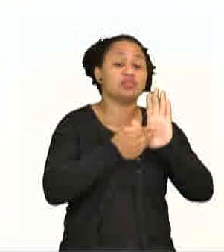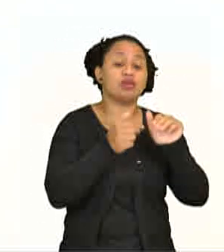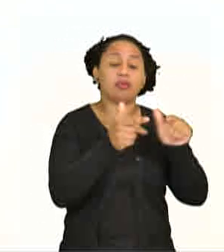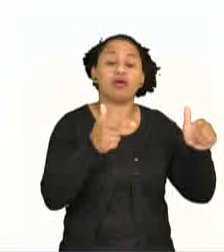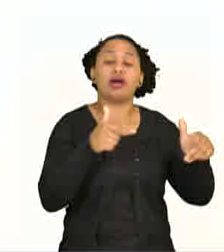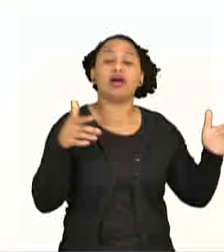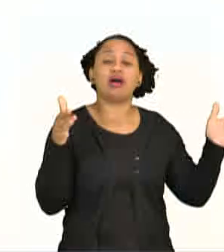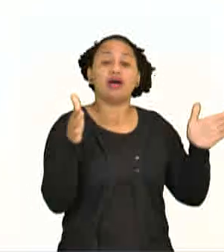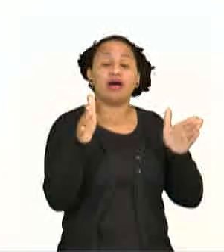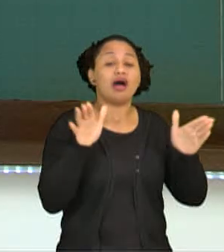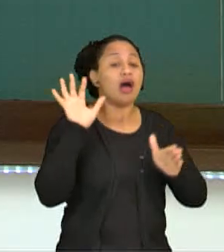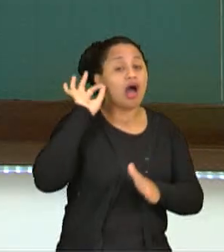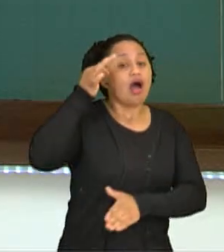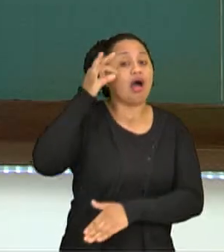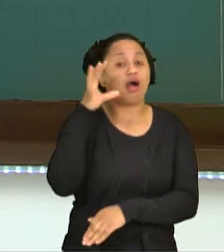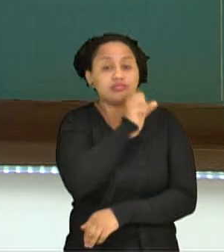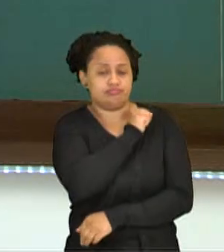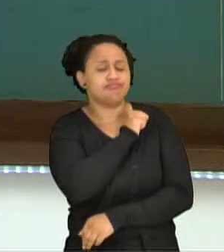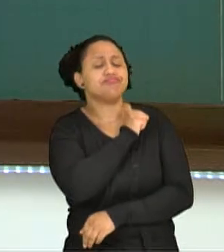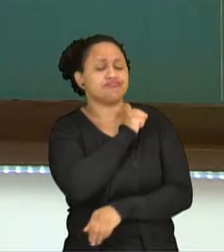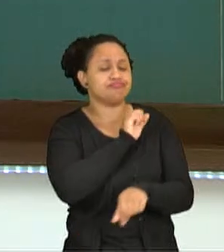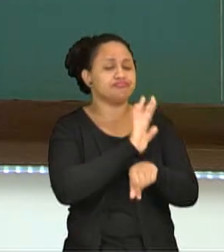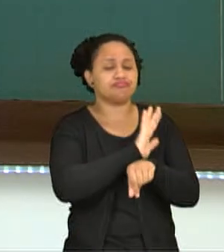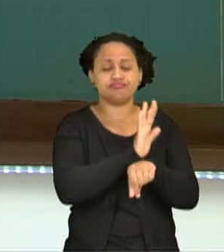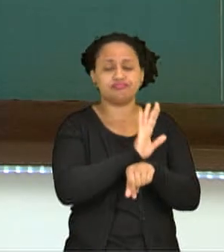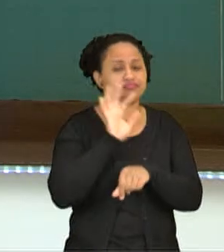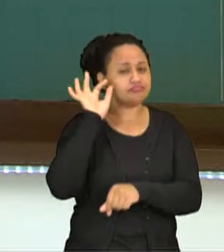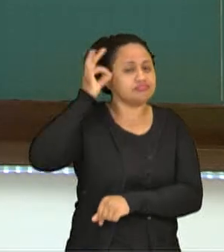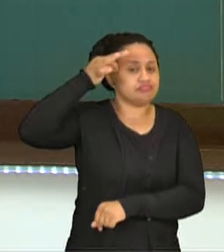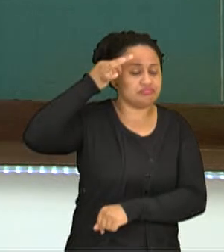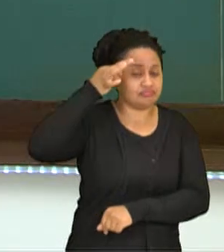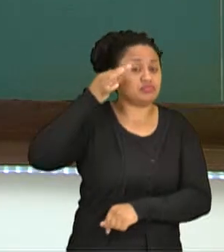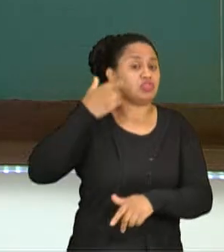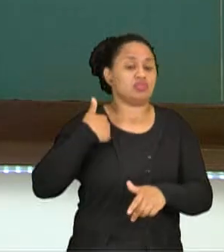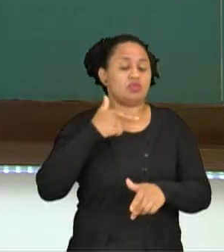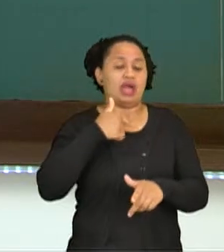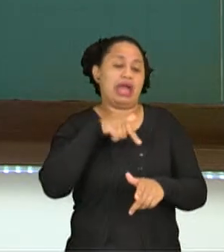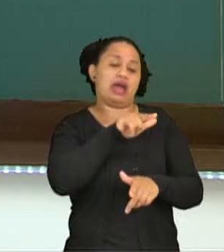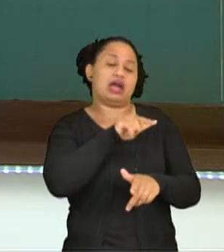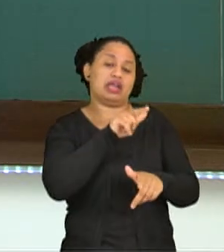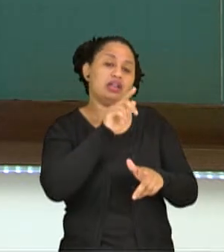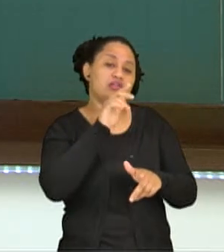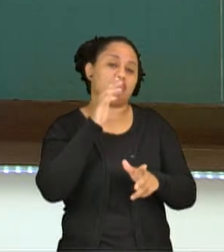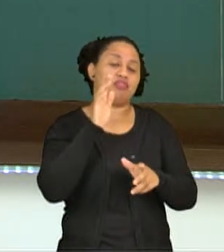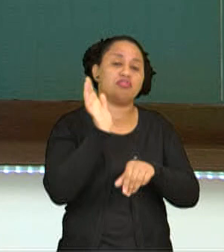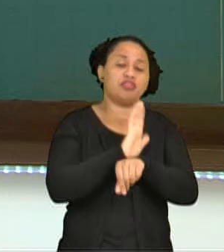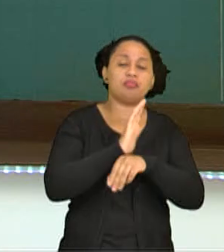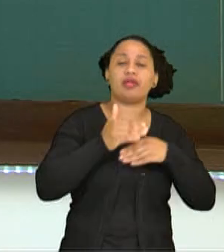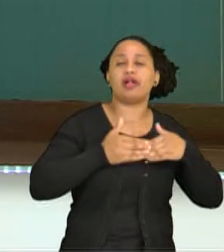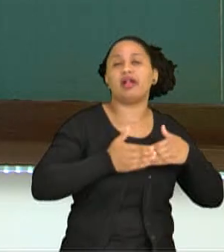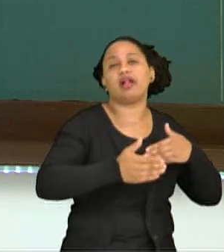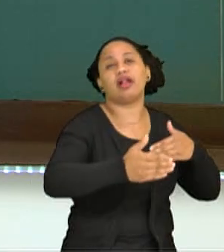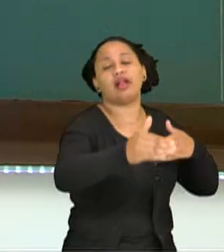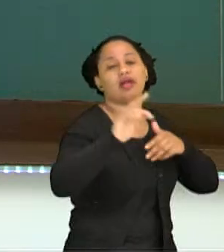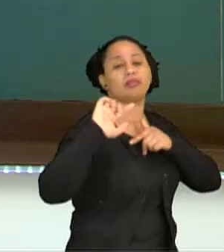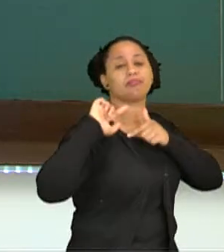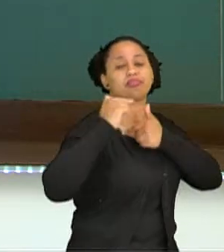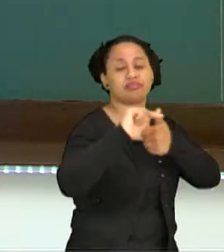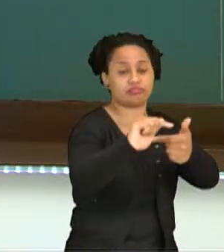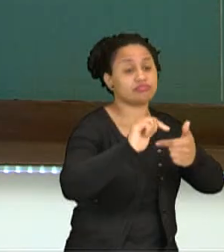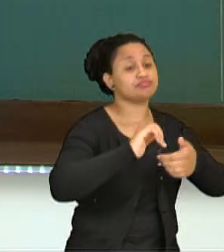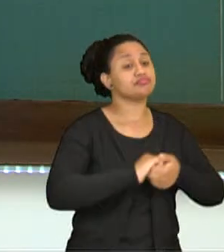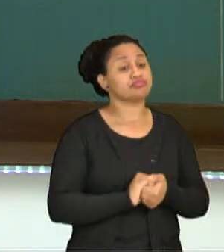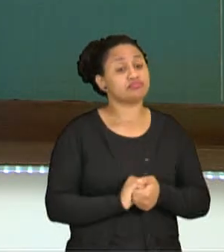passa rápido, filme passageiro, sem se tornar um clássico. O verbo ser também indica uma